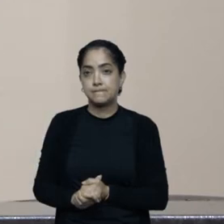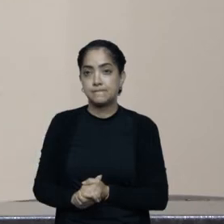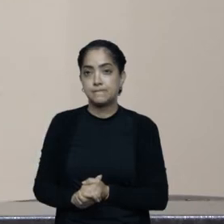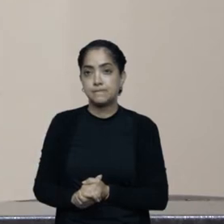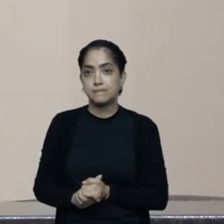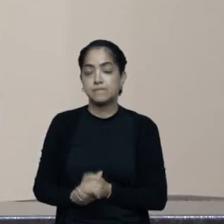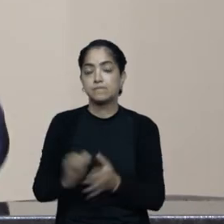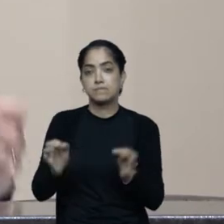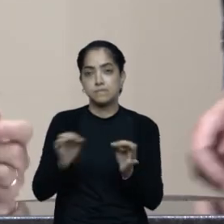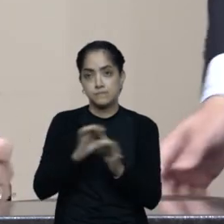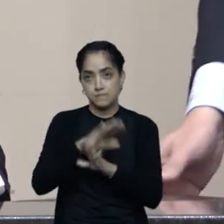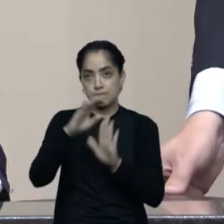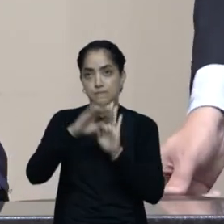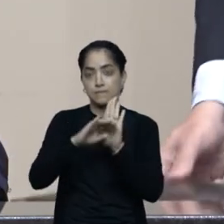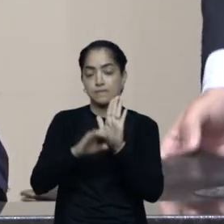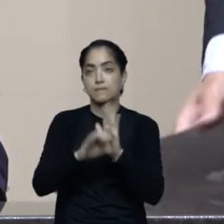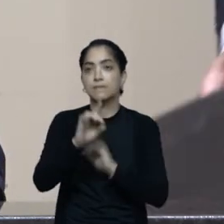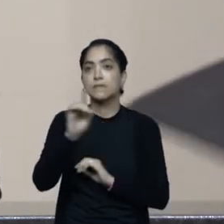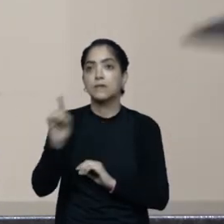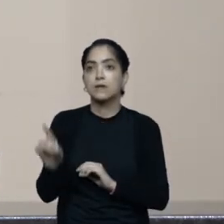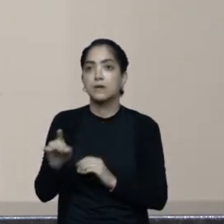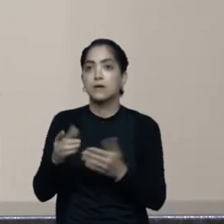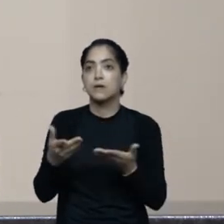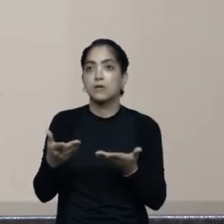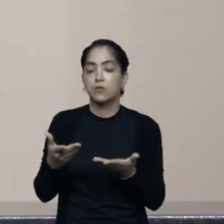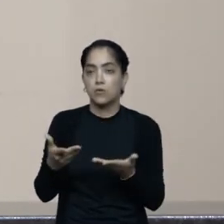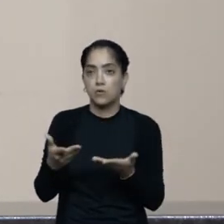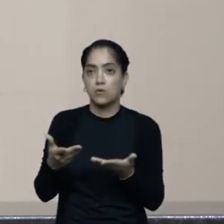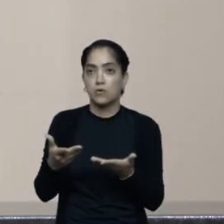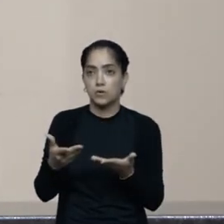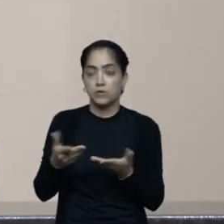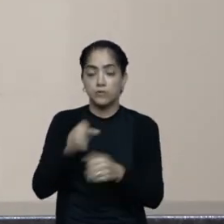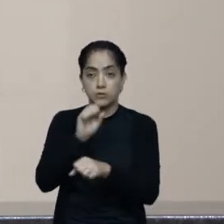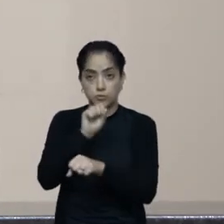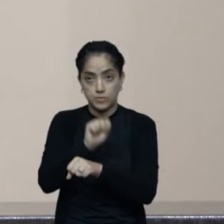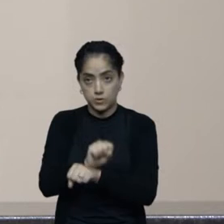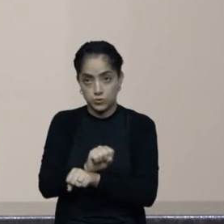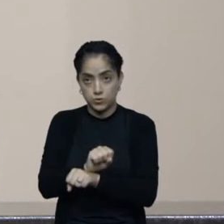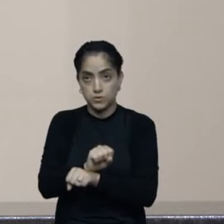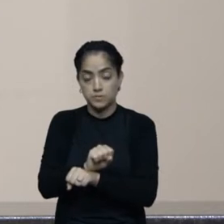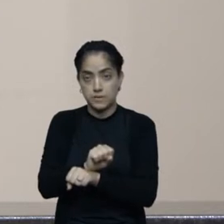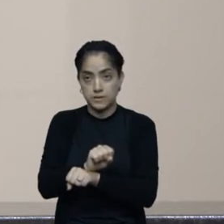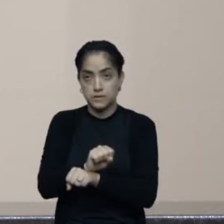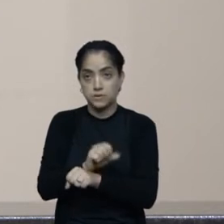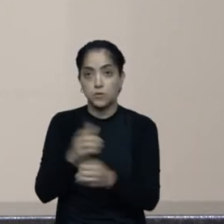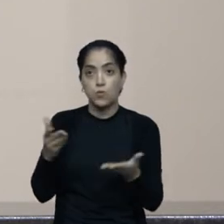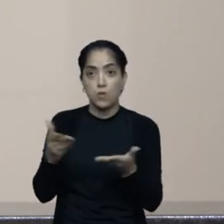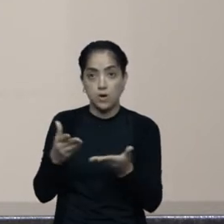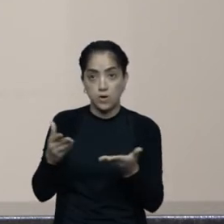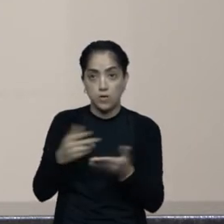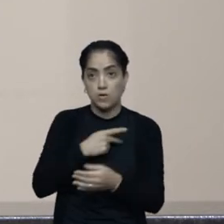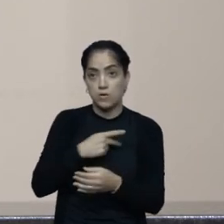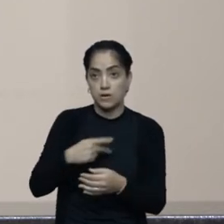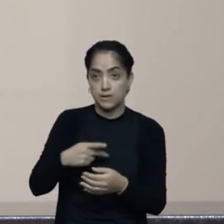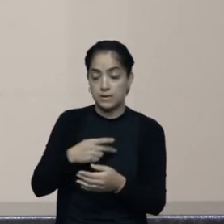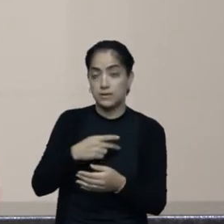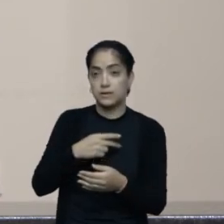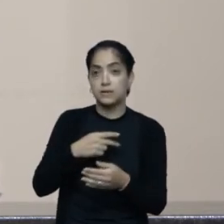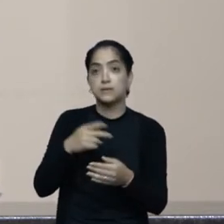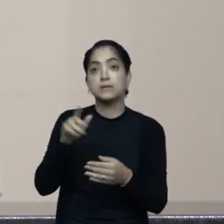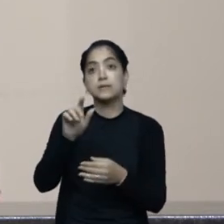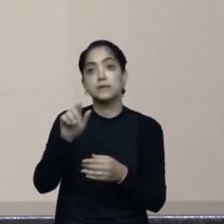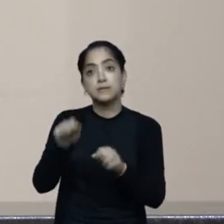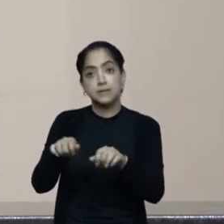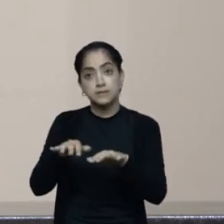Fim da ordem do dia, faço uma suspensão neste momento da presente sessão, para